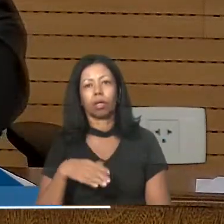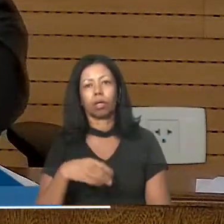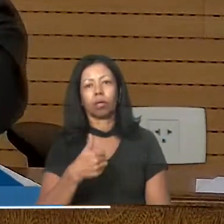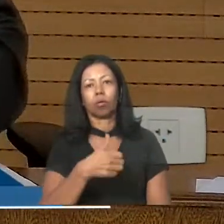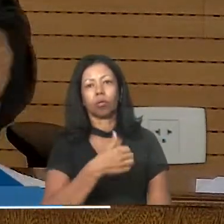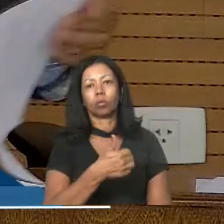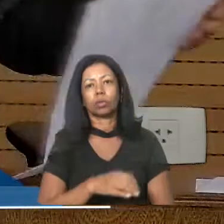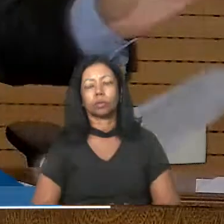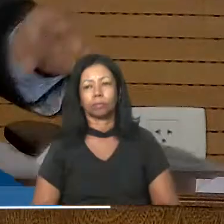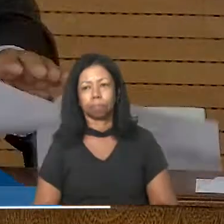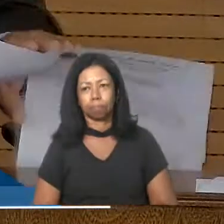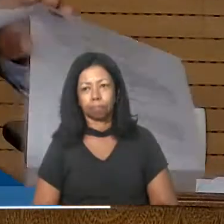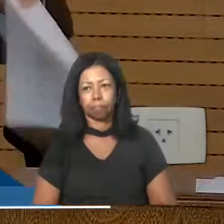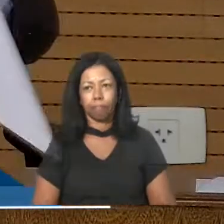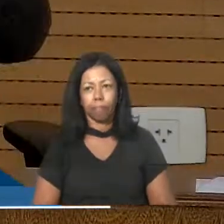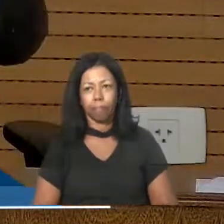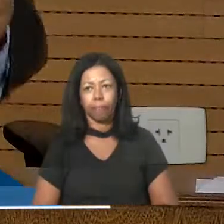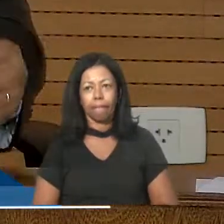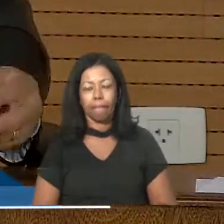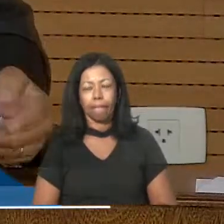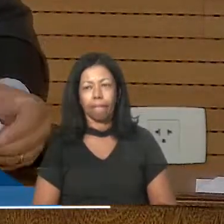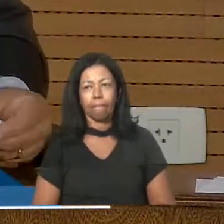9/11.